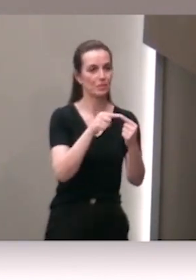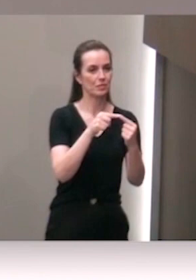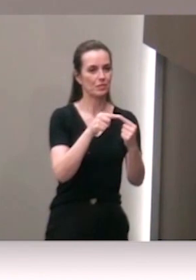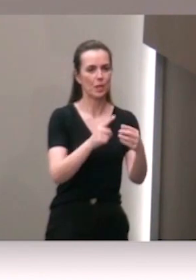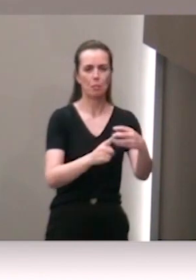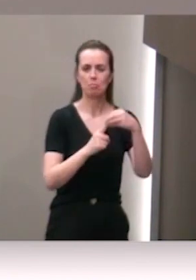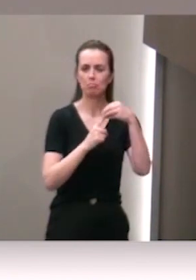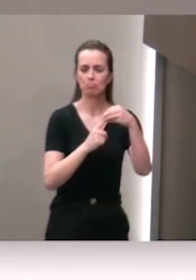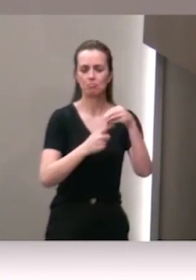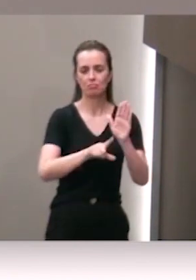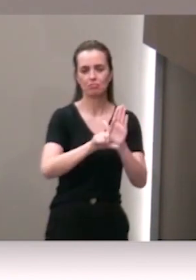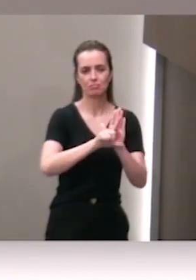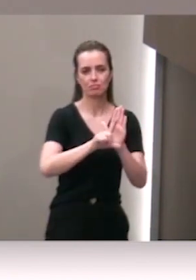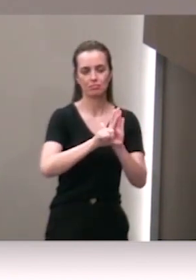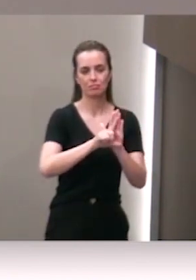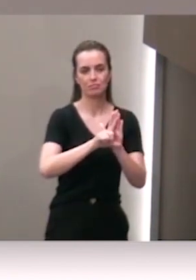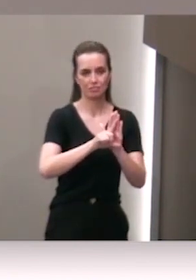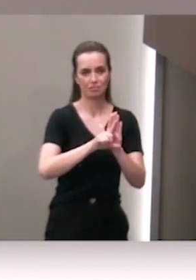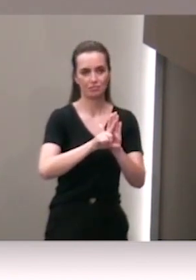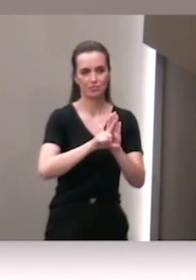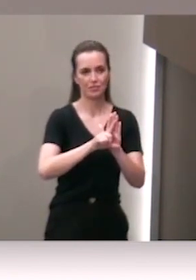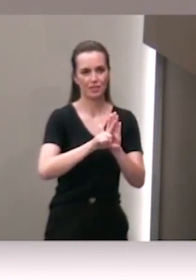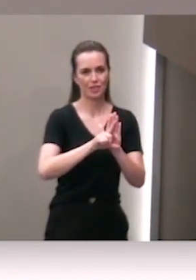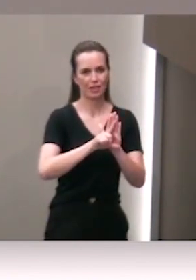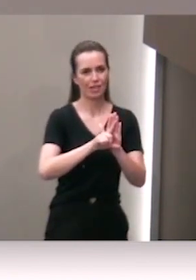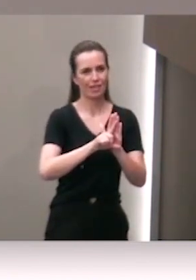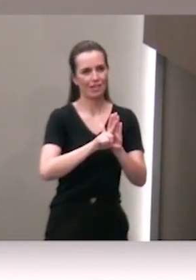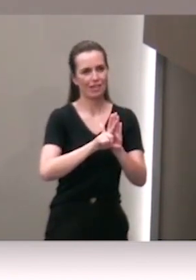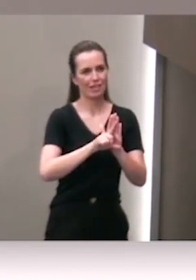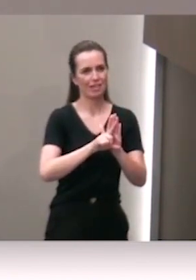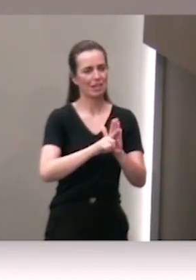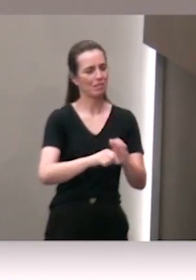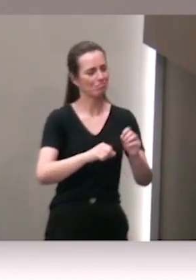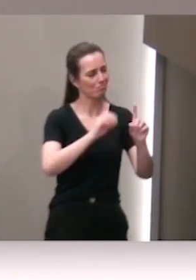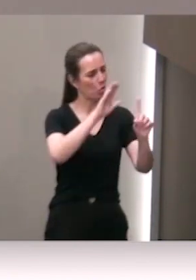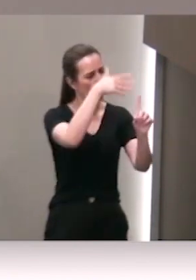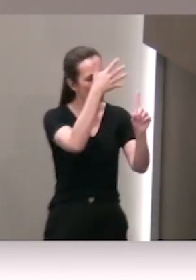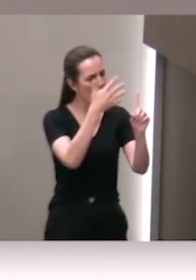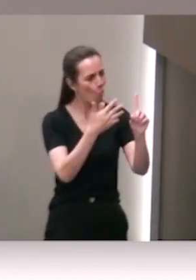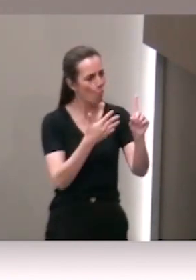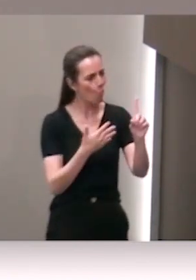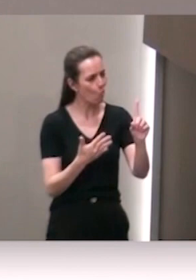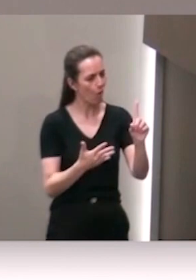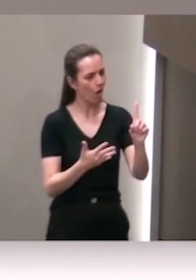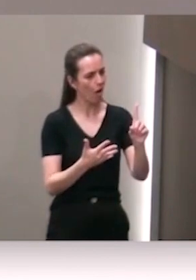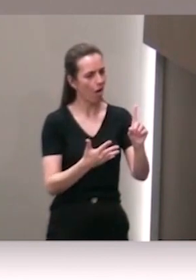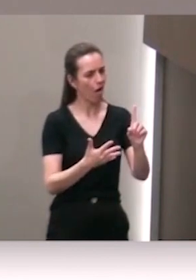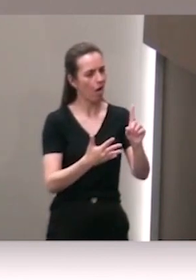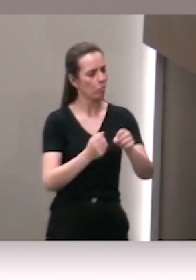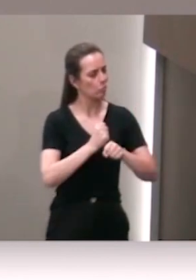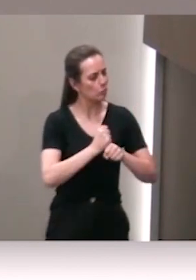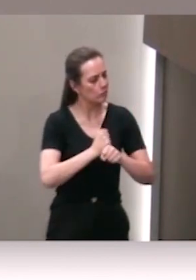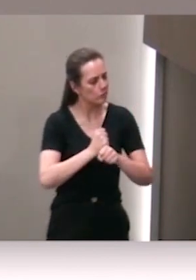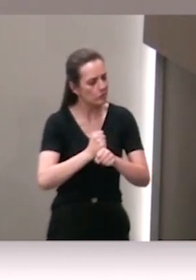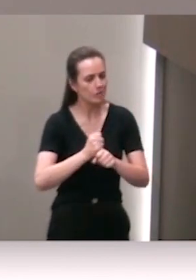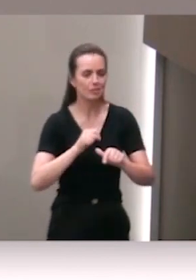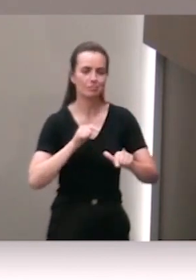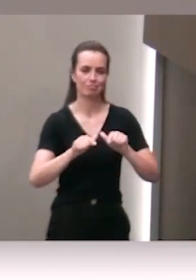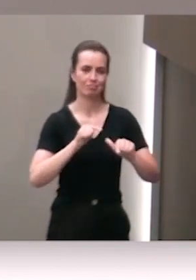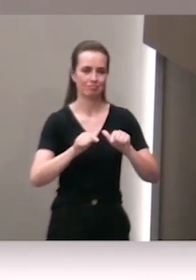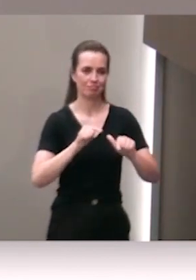principal dessa lei é exaltar o tempo dedicado por esses servidores, investido em